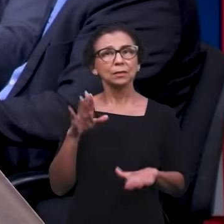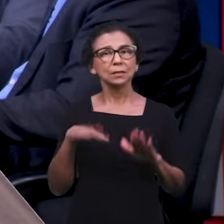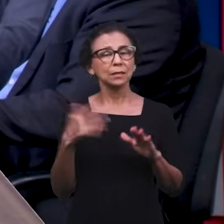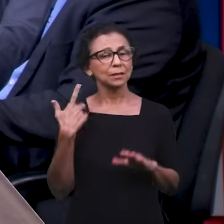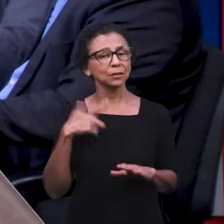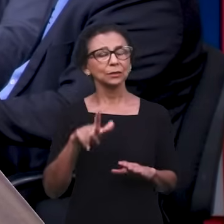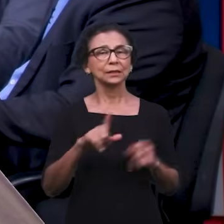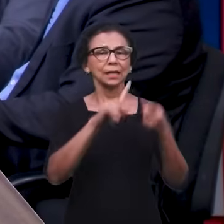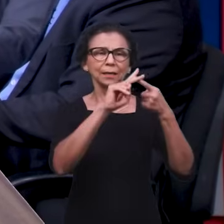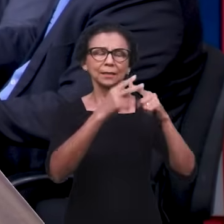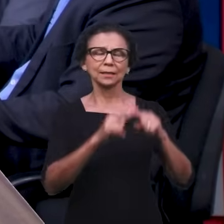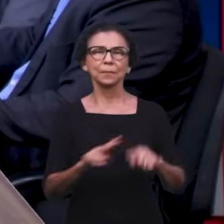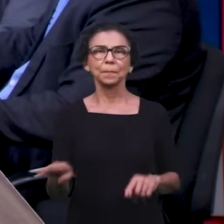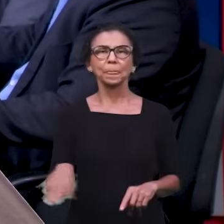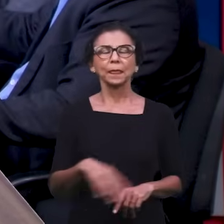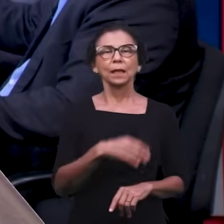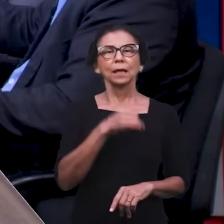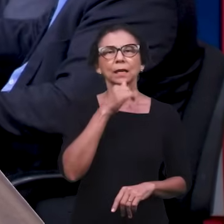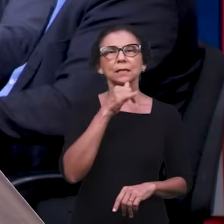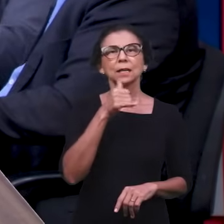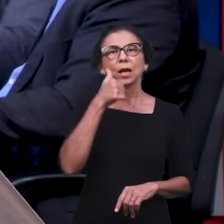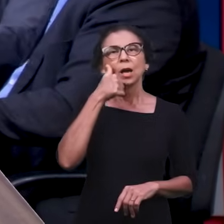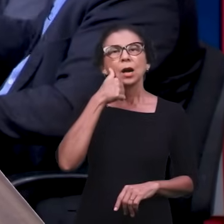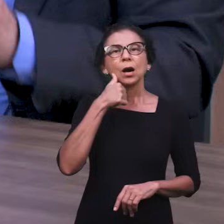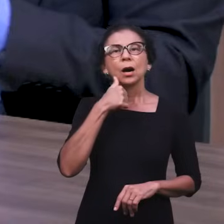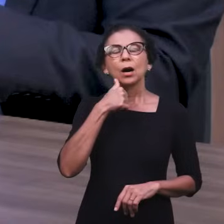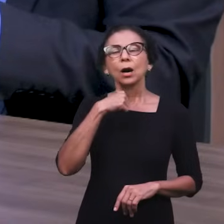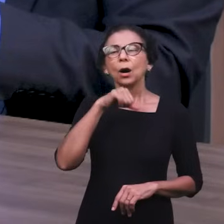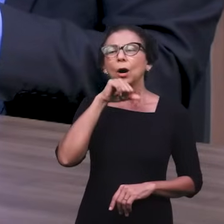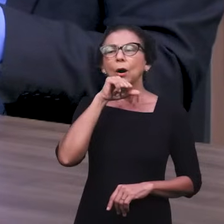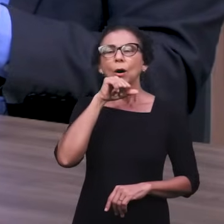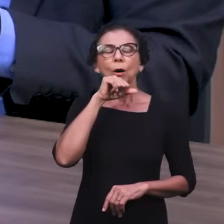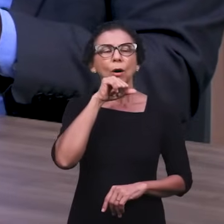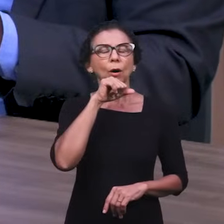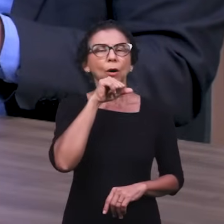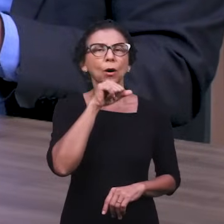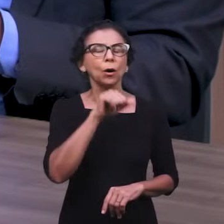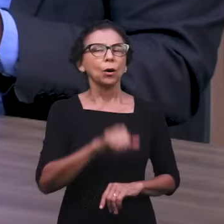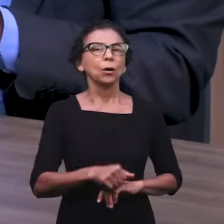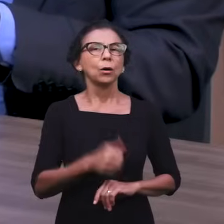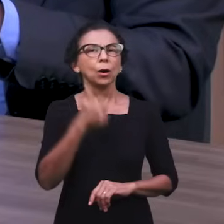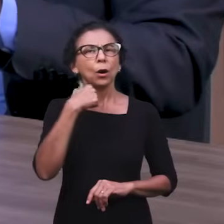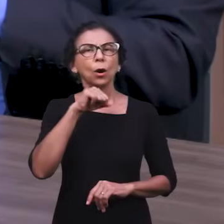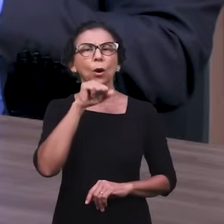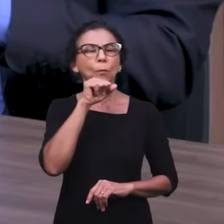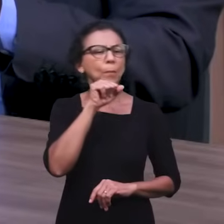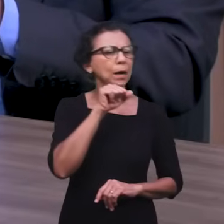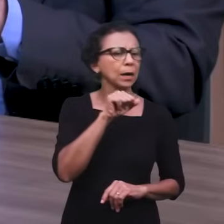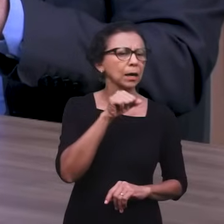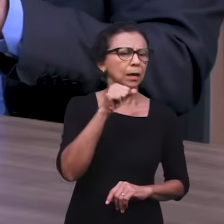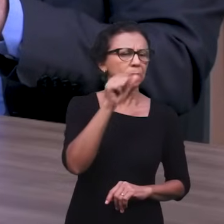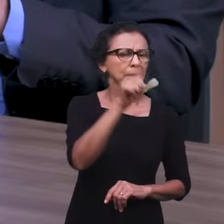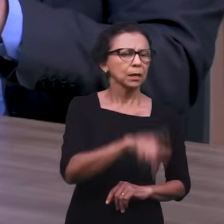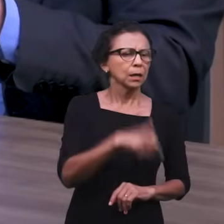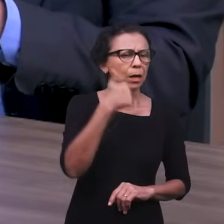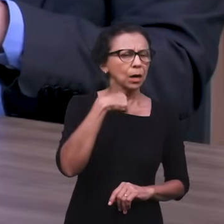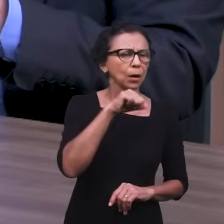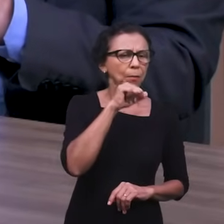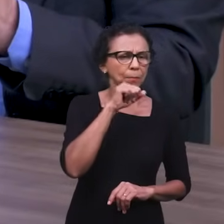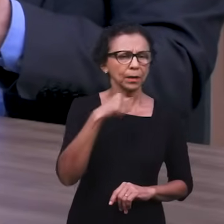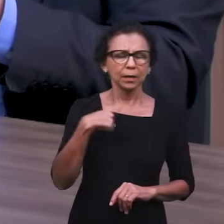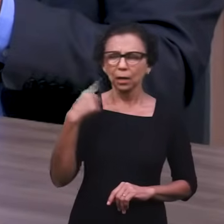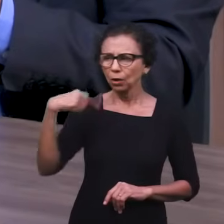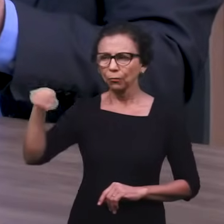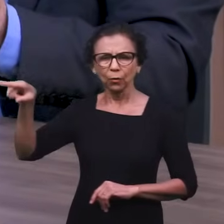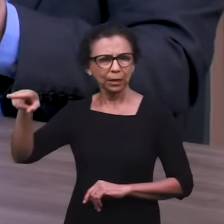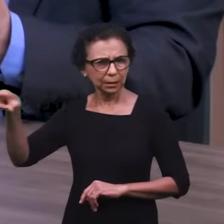Um filho que vai sair, mãe, eu vou ali, e a mãe às vezes tem aquela intuição, meu filho não vai, estou sentindo que algo, né? Às vezes até,